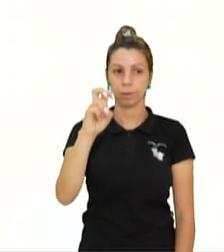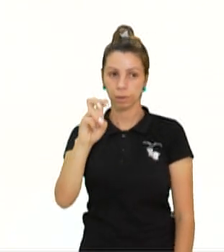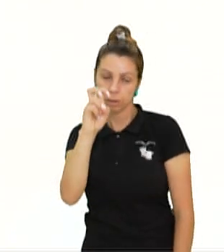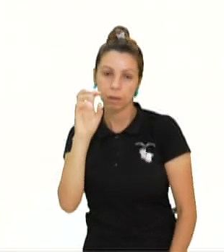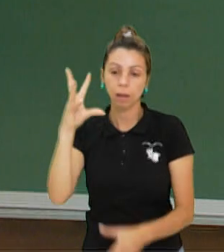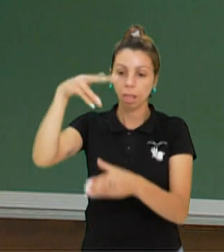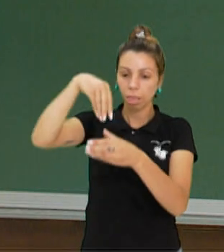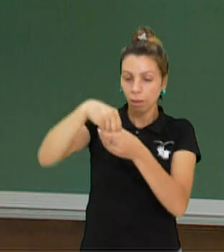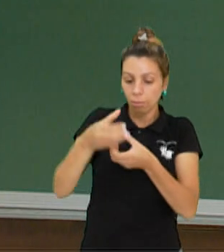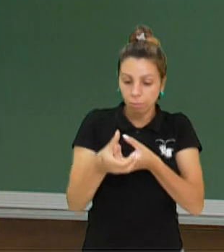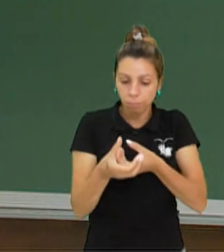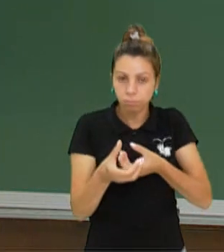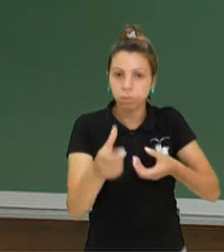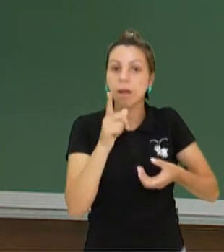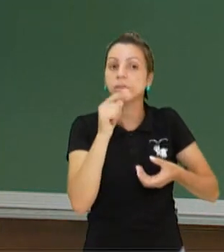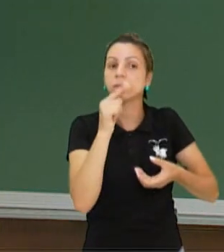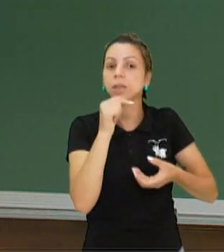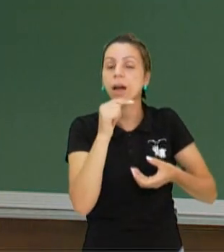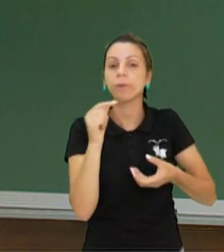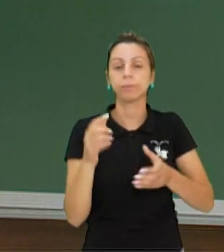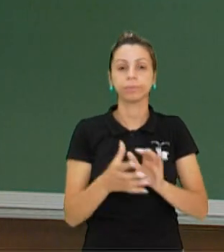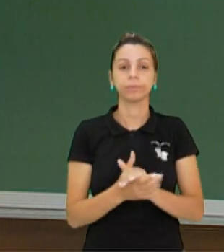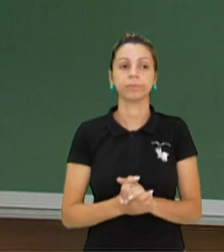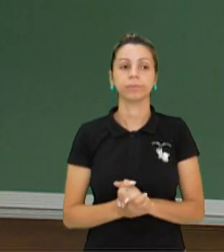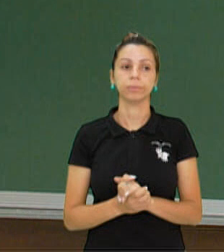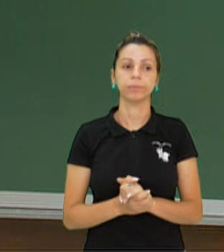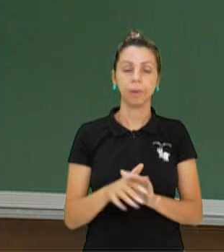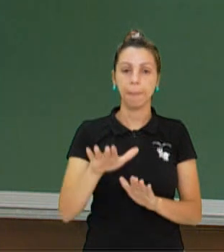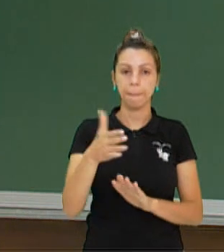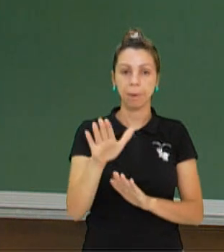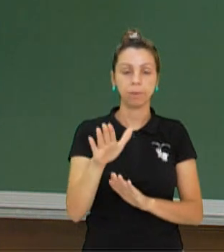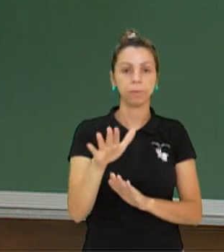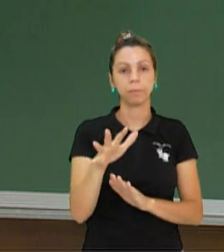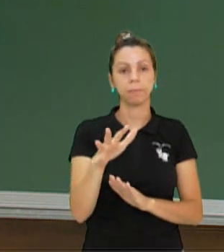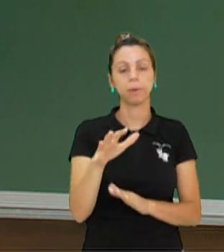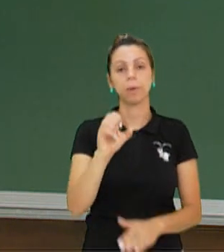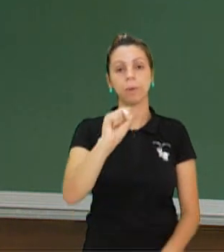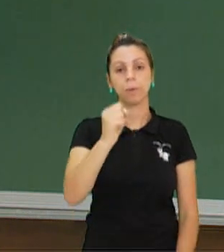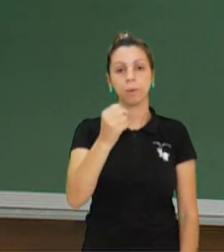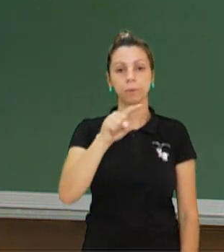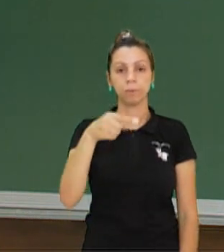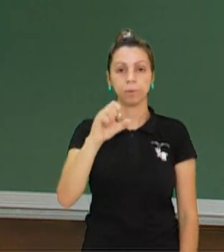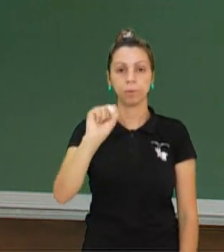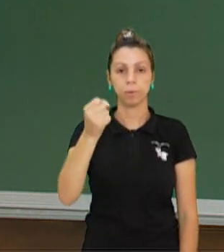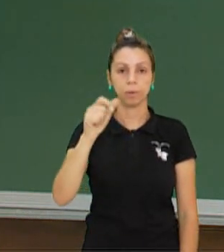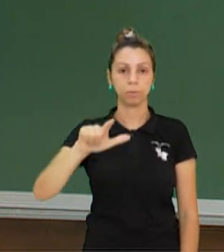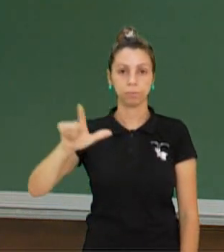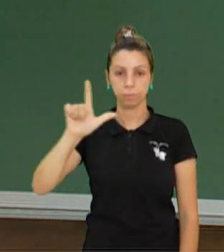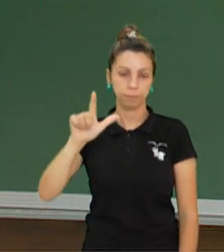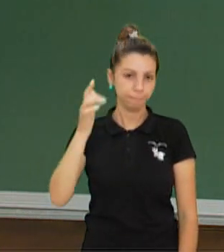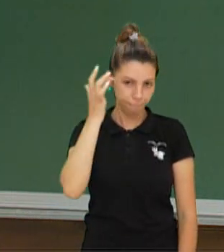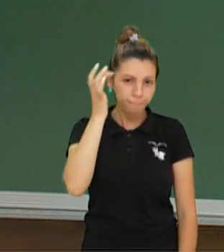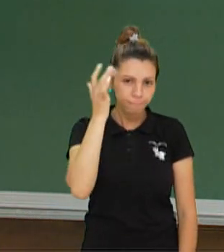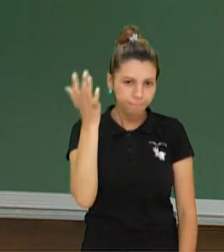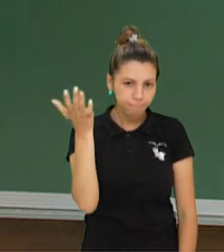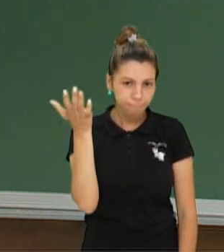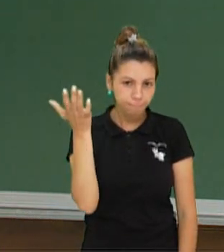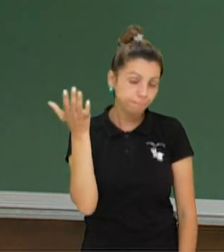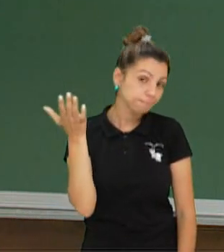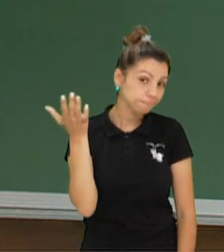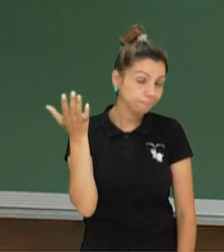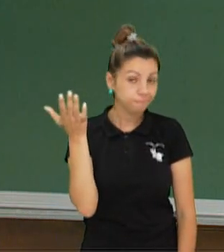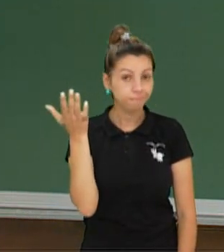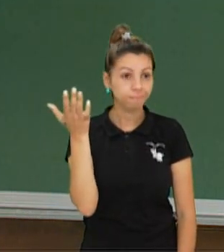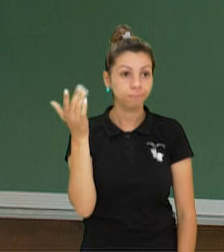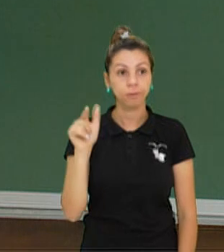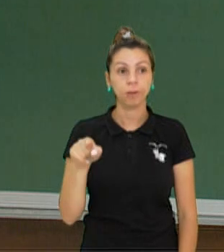nessa mangueira. Beleza? Tá lá, então, aproximadamente 8,8 litros. Fácil, né?